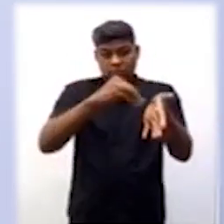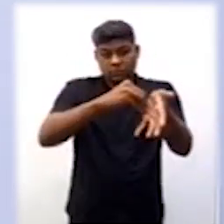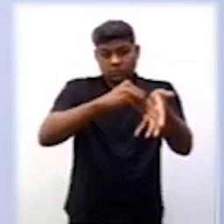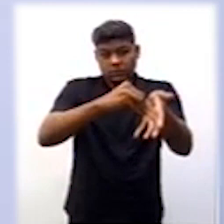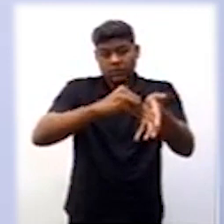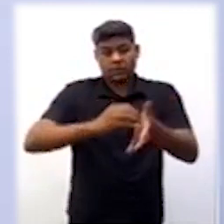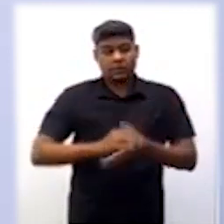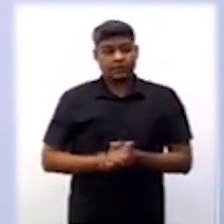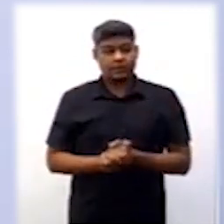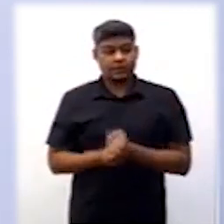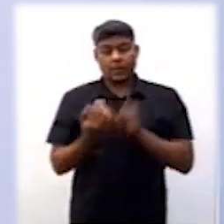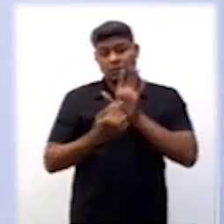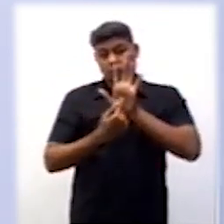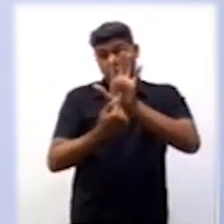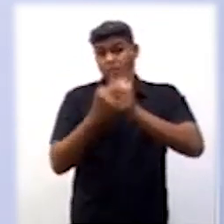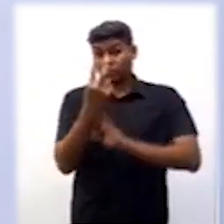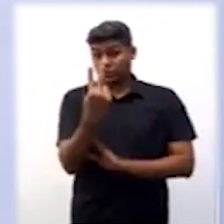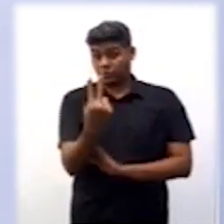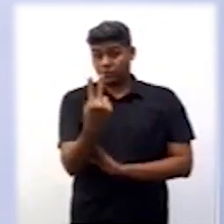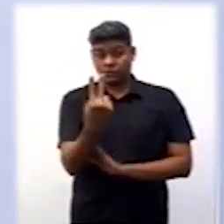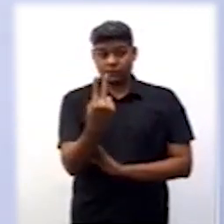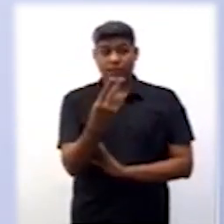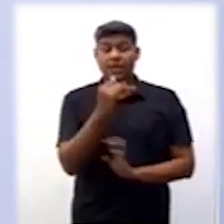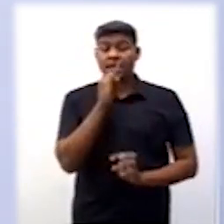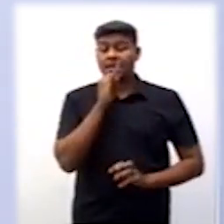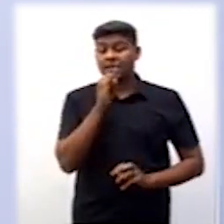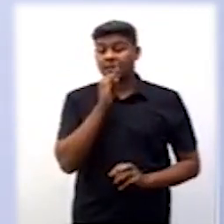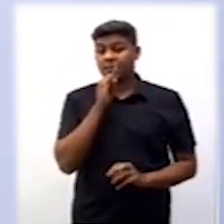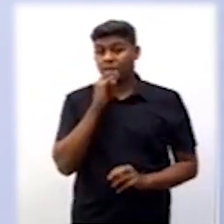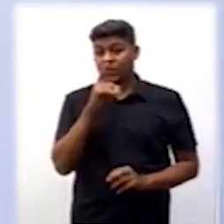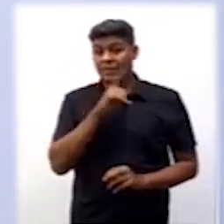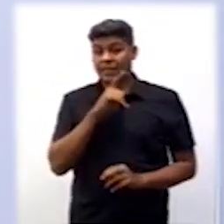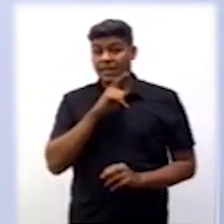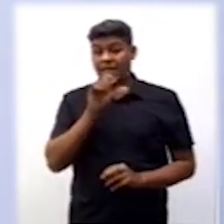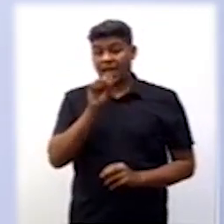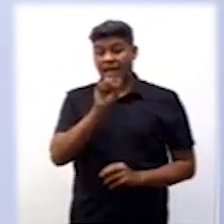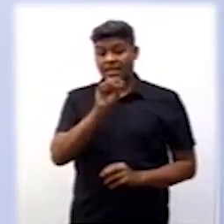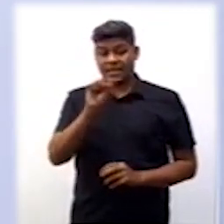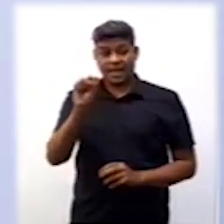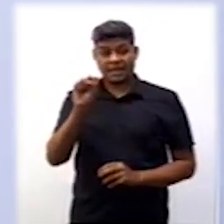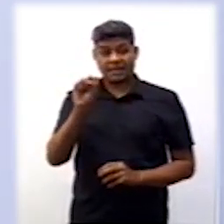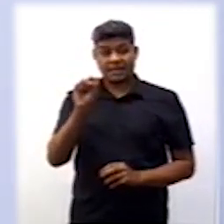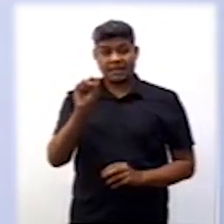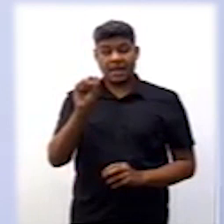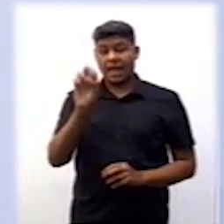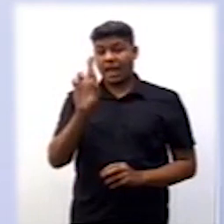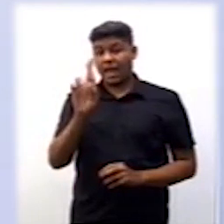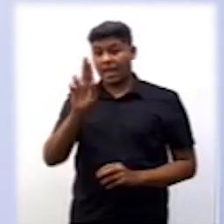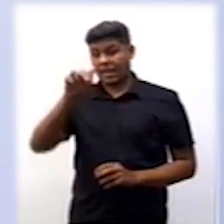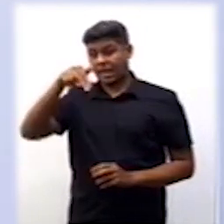galera. Vou mostrar mais dois. Existe um que é o